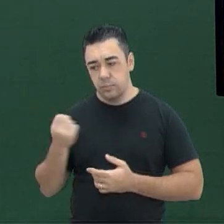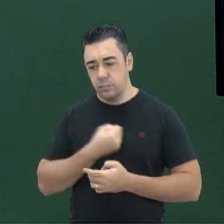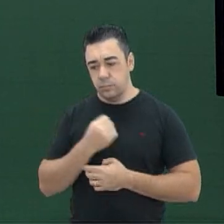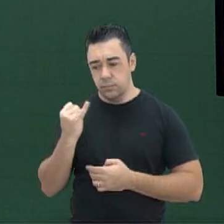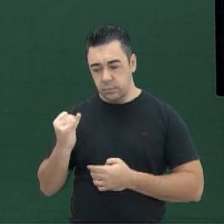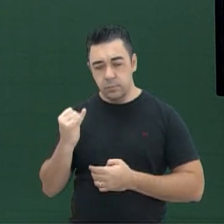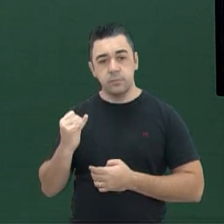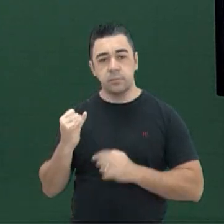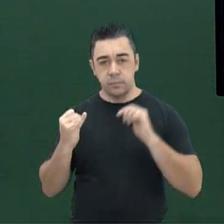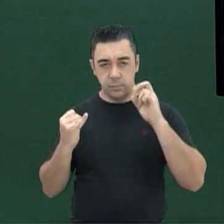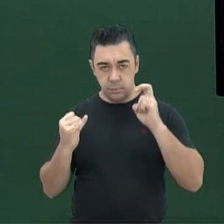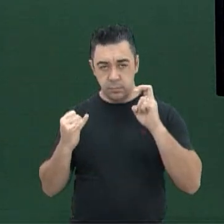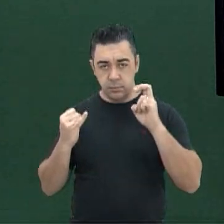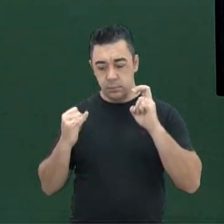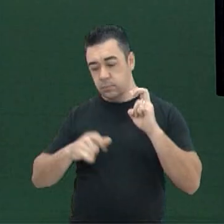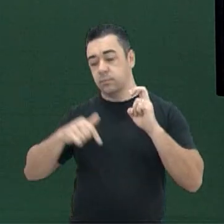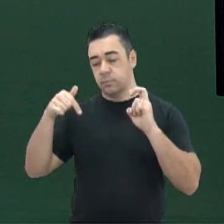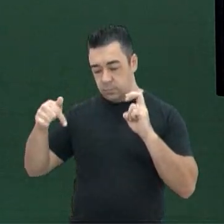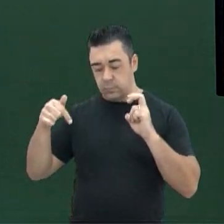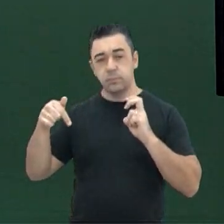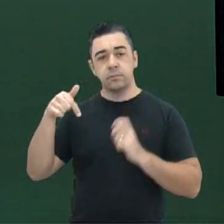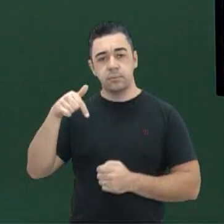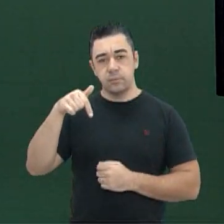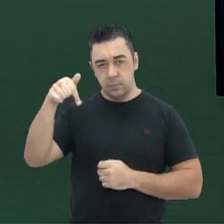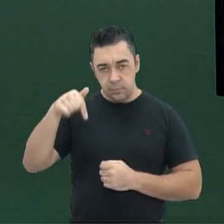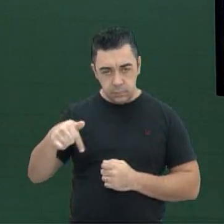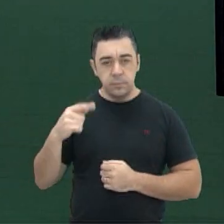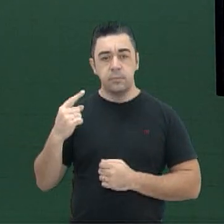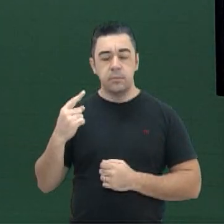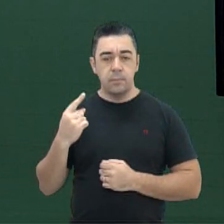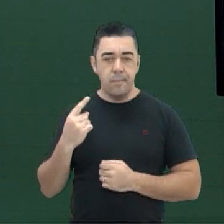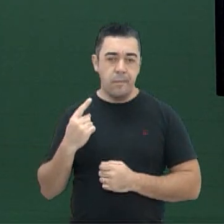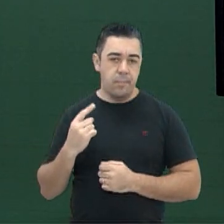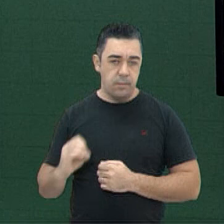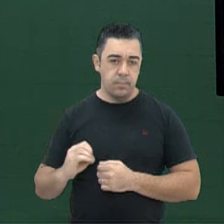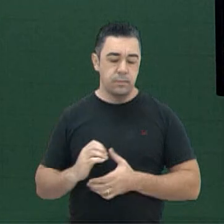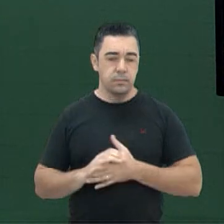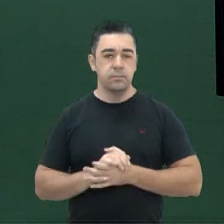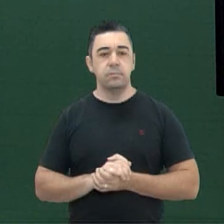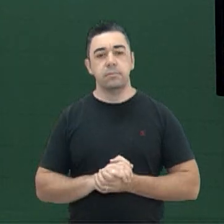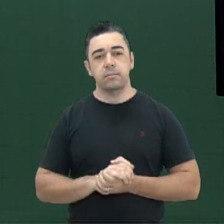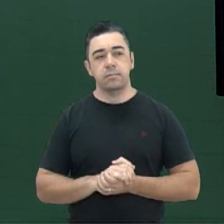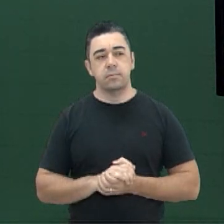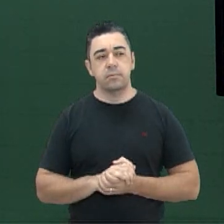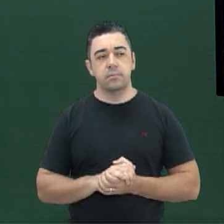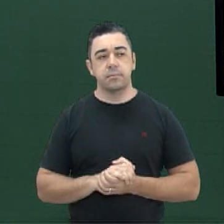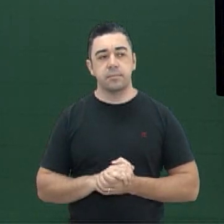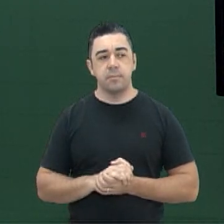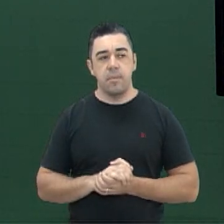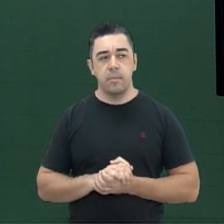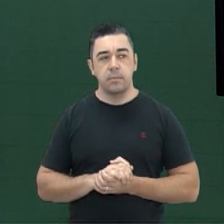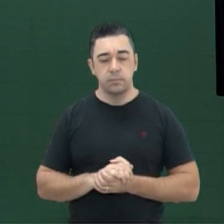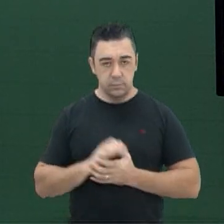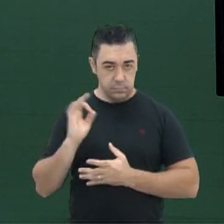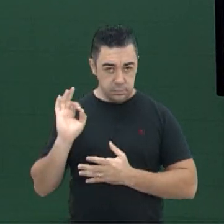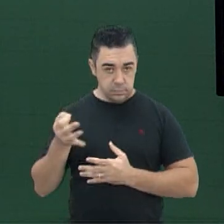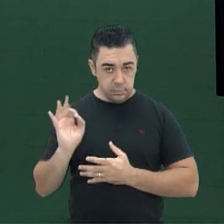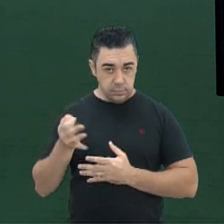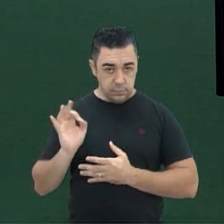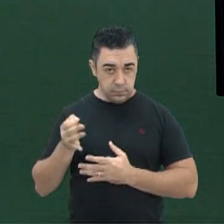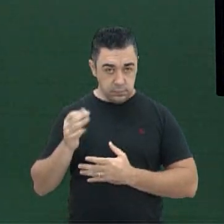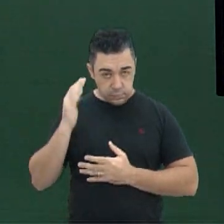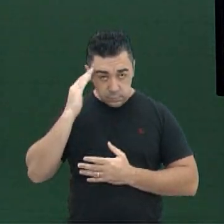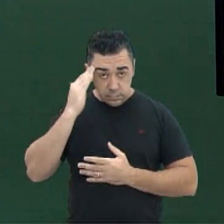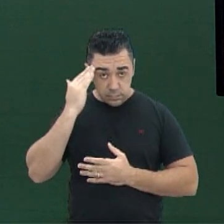ímpar depois do 5 é o 7, então eu faço menos 7 e ficou 0, certo?